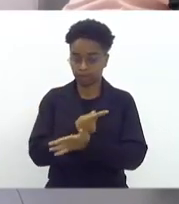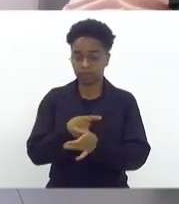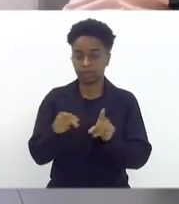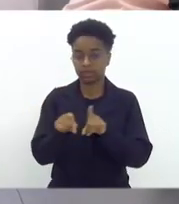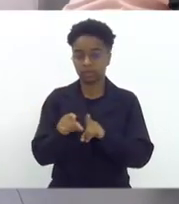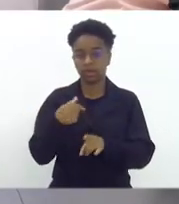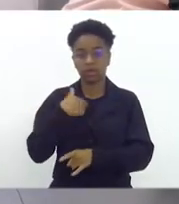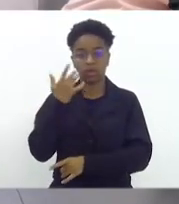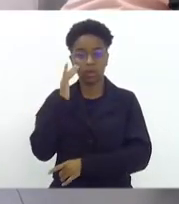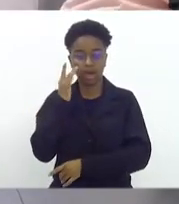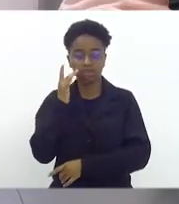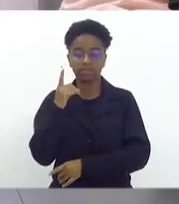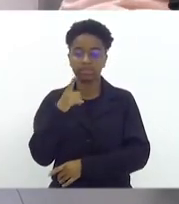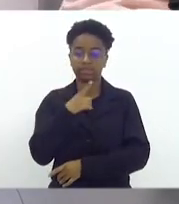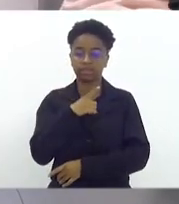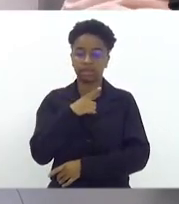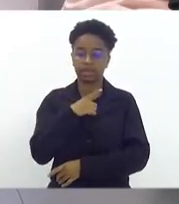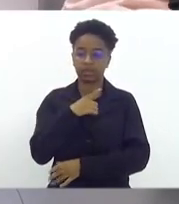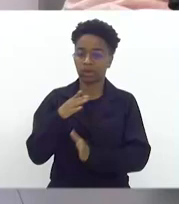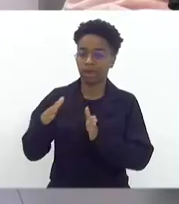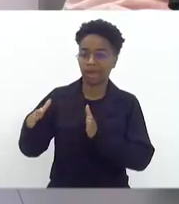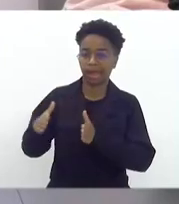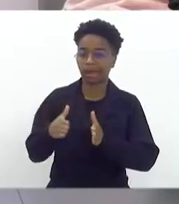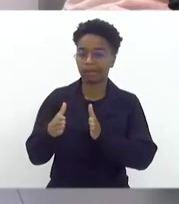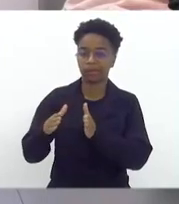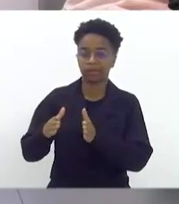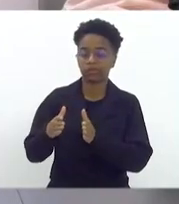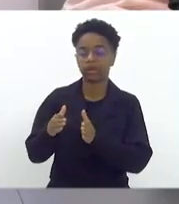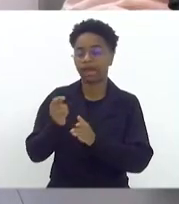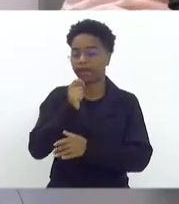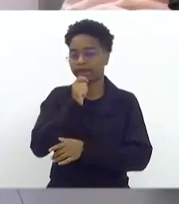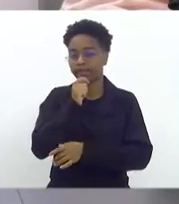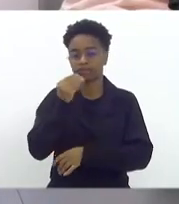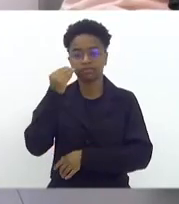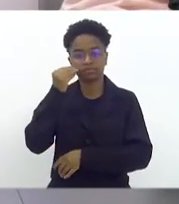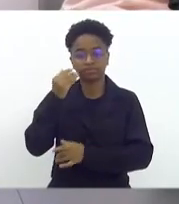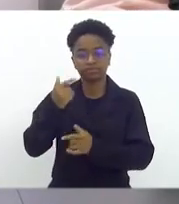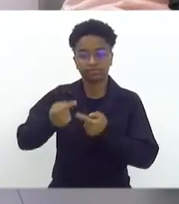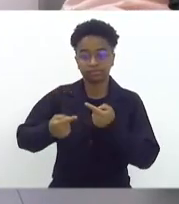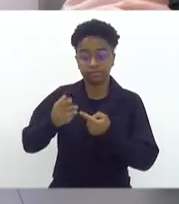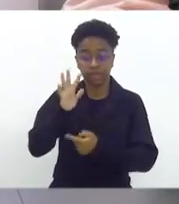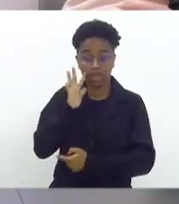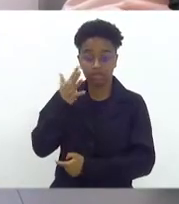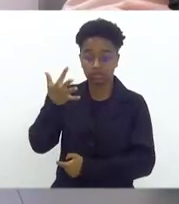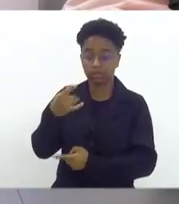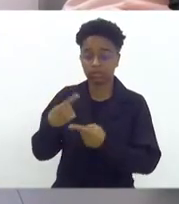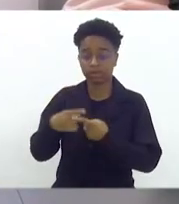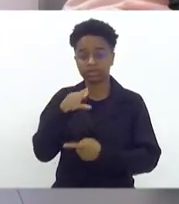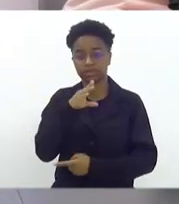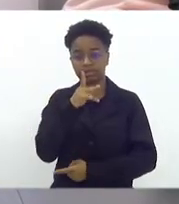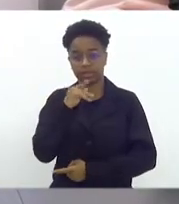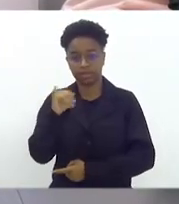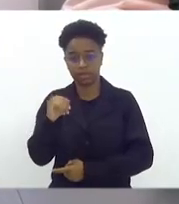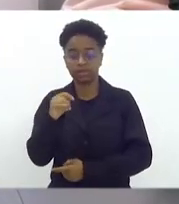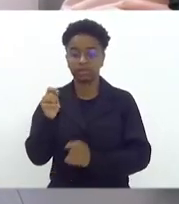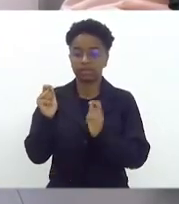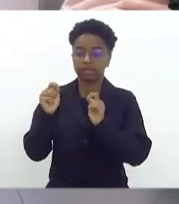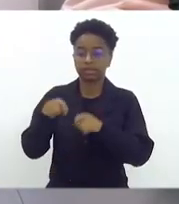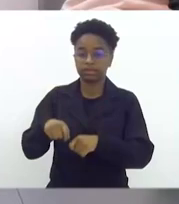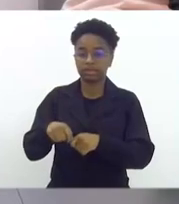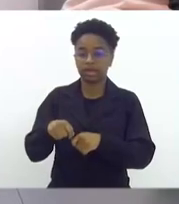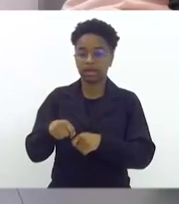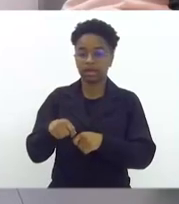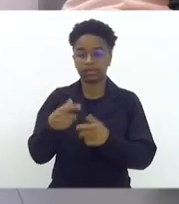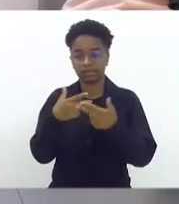aí uma avenida inteira pela frente para que essa CPI sirva de algo que para mim é fundamental